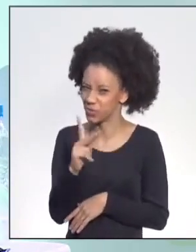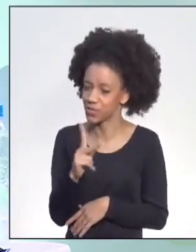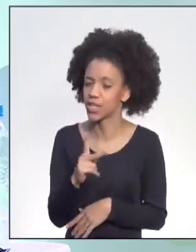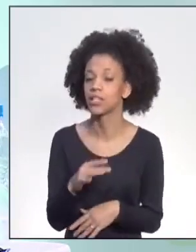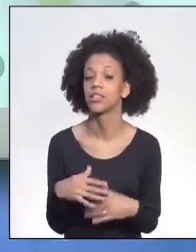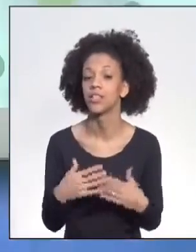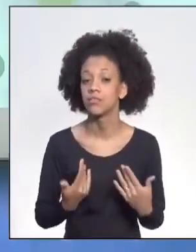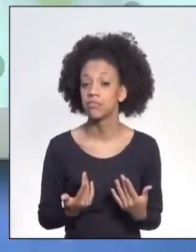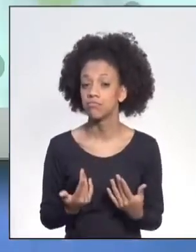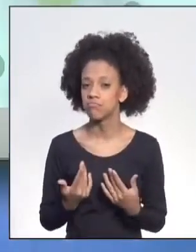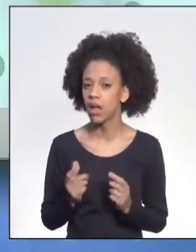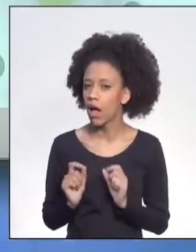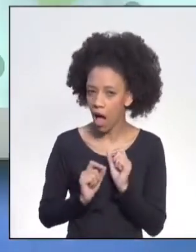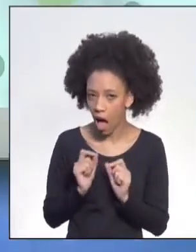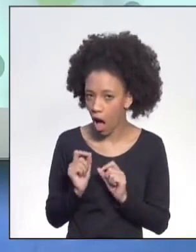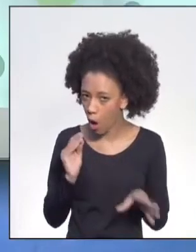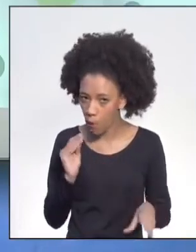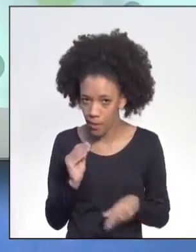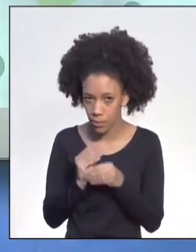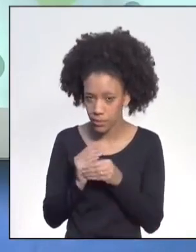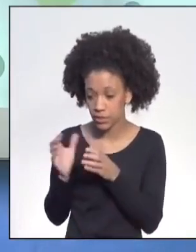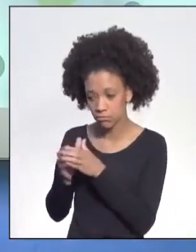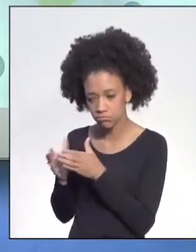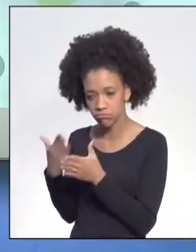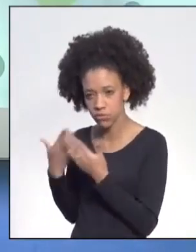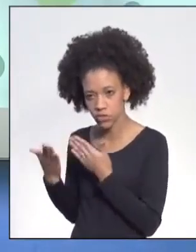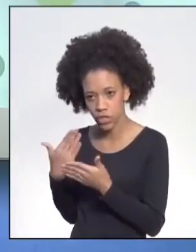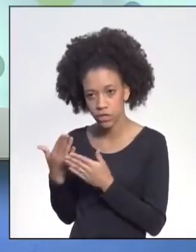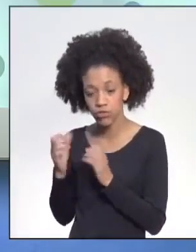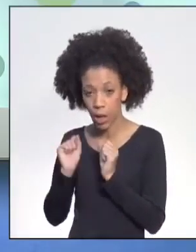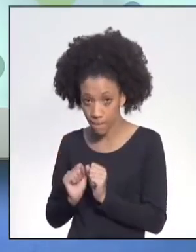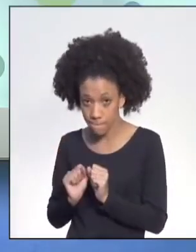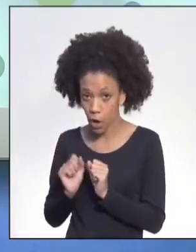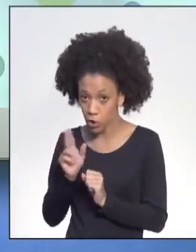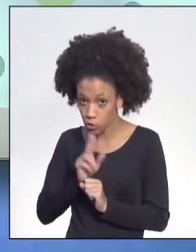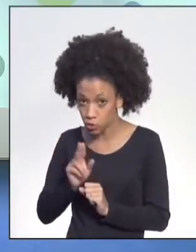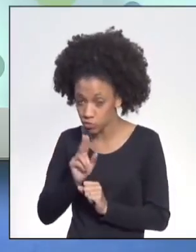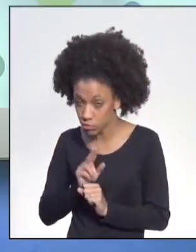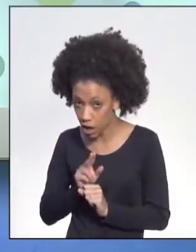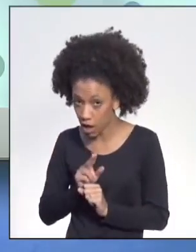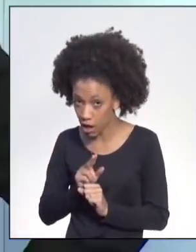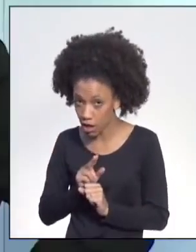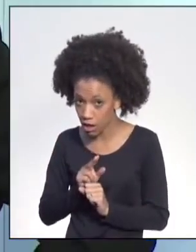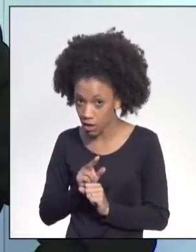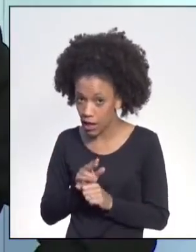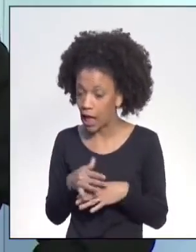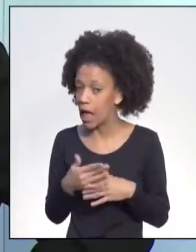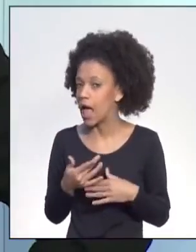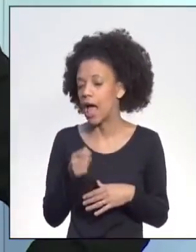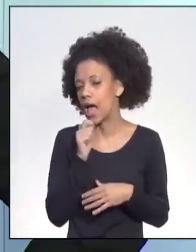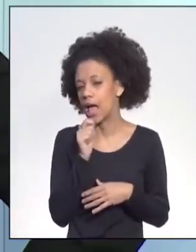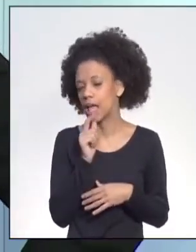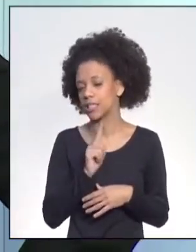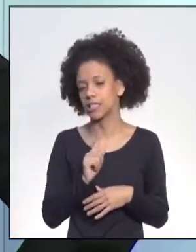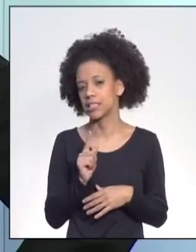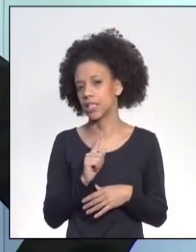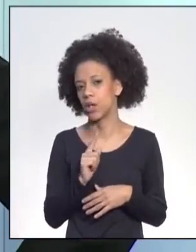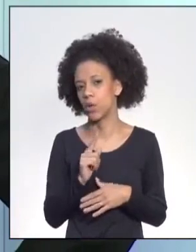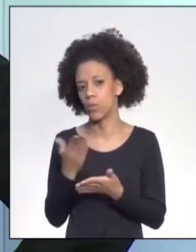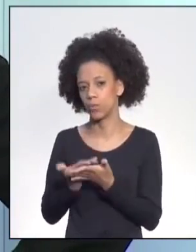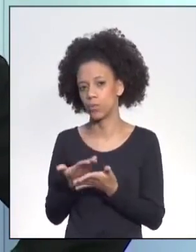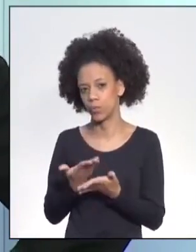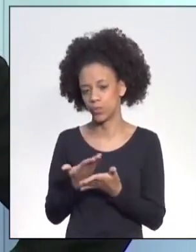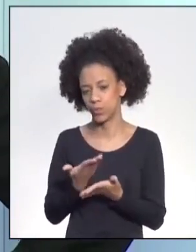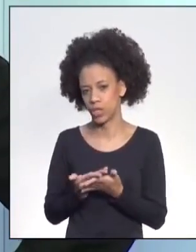vocês. Alguma consideração, alguma interação no chat, algo que podemos pontuar? Não, ainda não. Os estudantes,